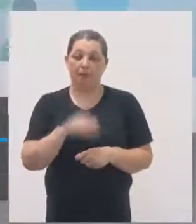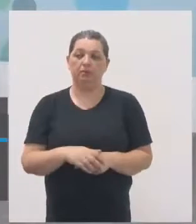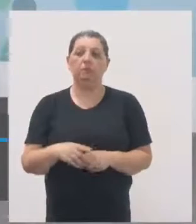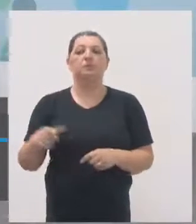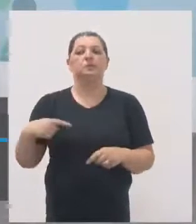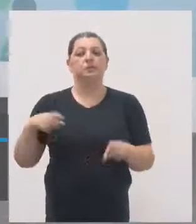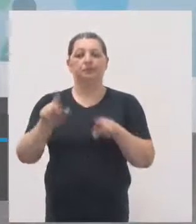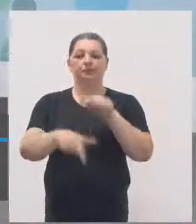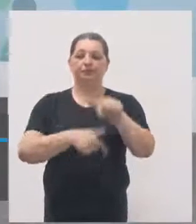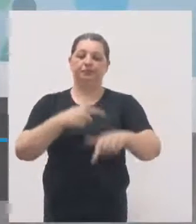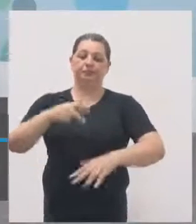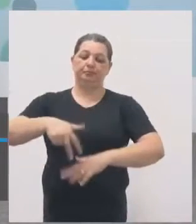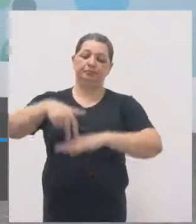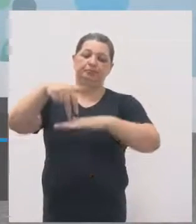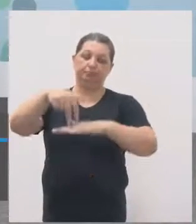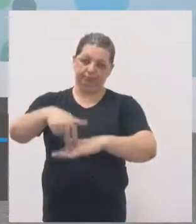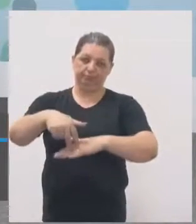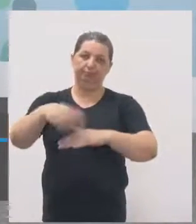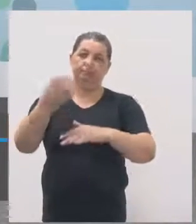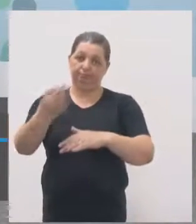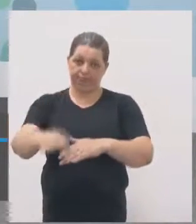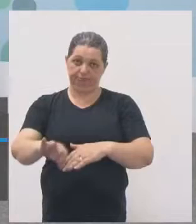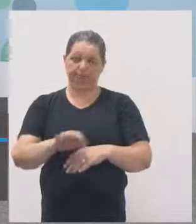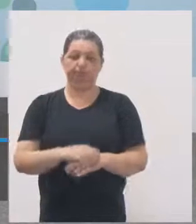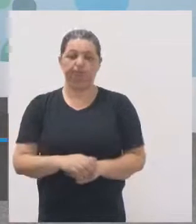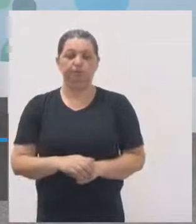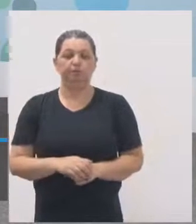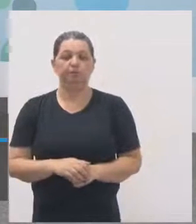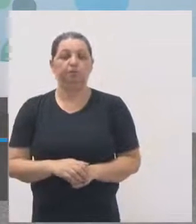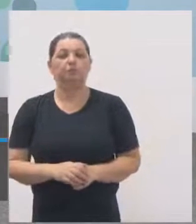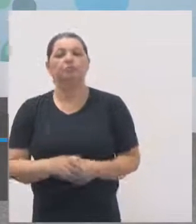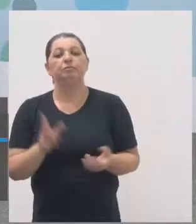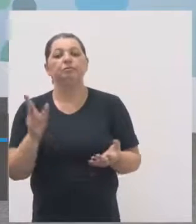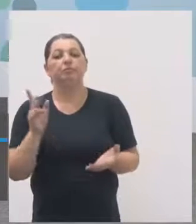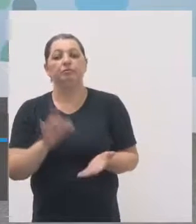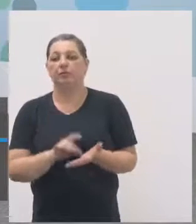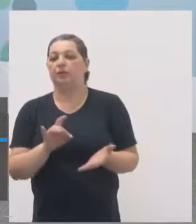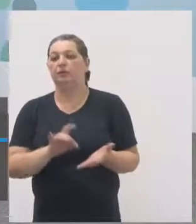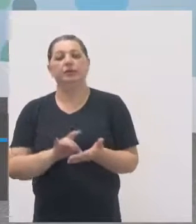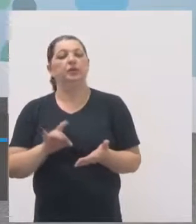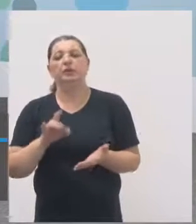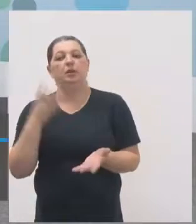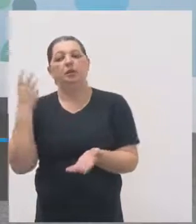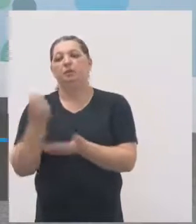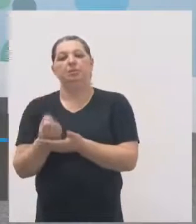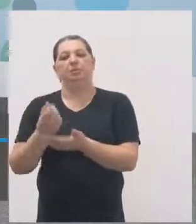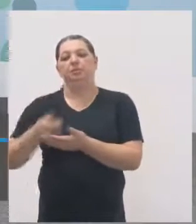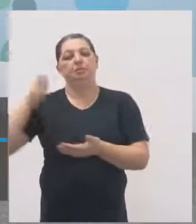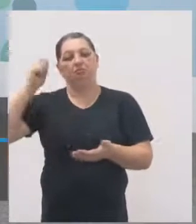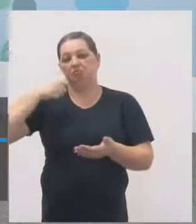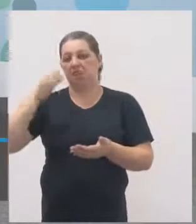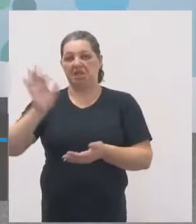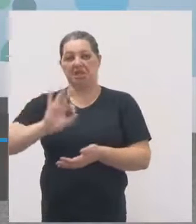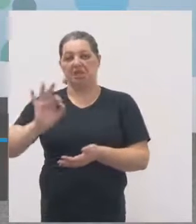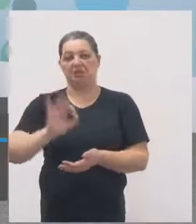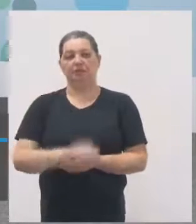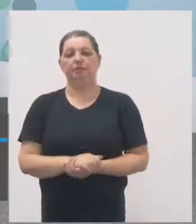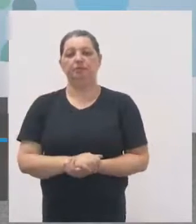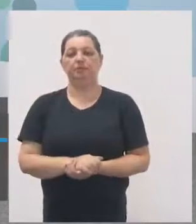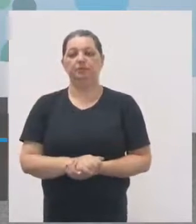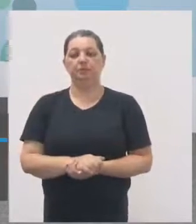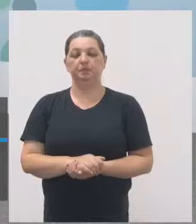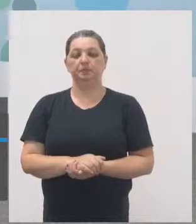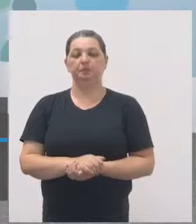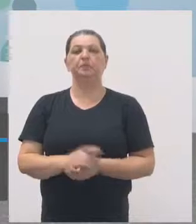protagonismo, né? Sim, com certeza. E partiu... na verdade, eu não gravei, não falei nada. Eu só fiz o processo aqui